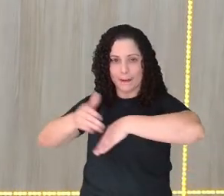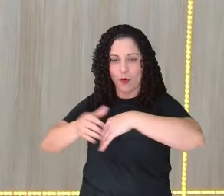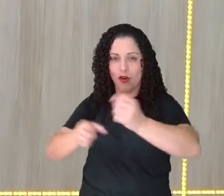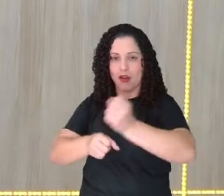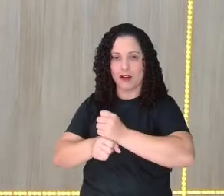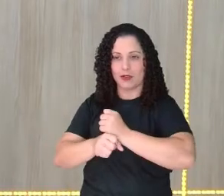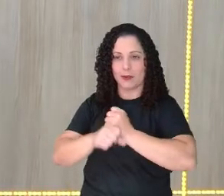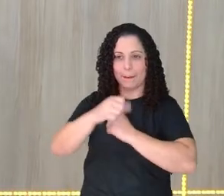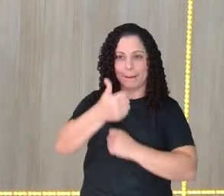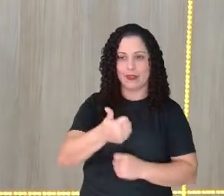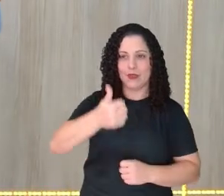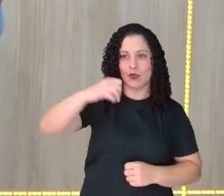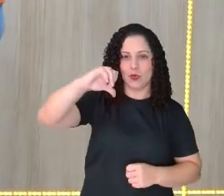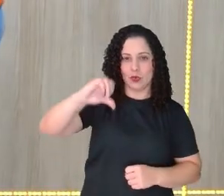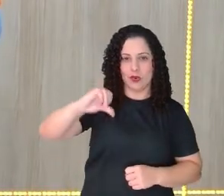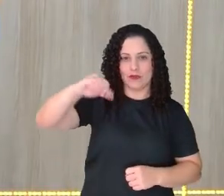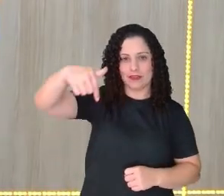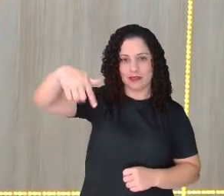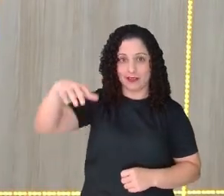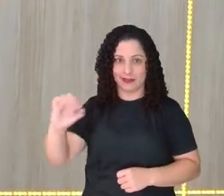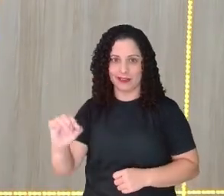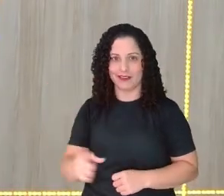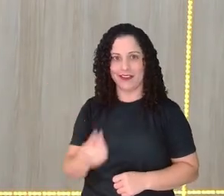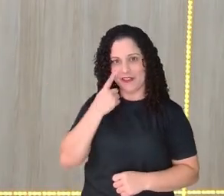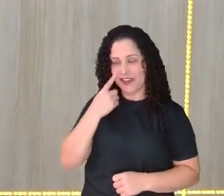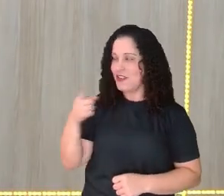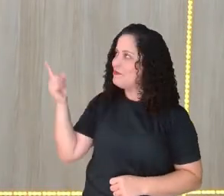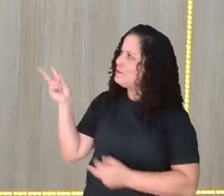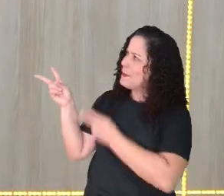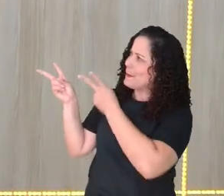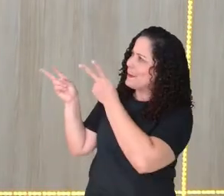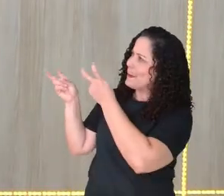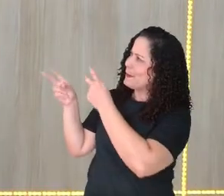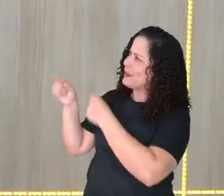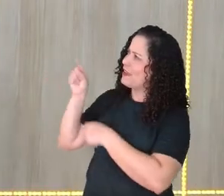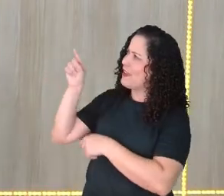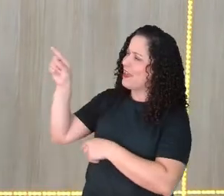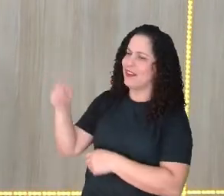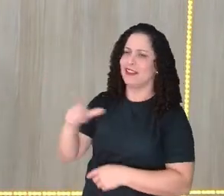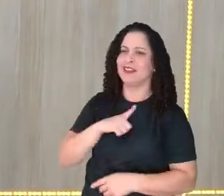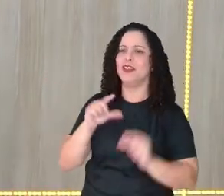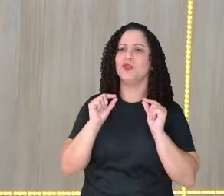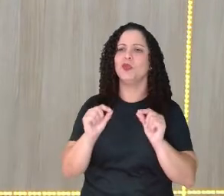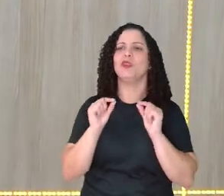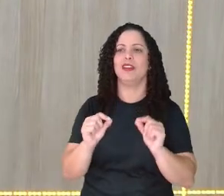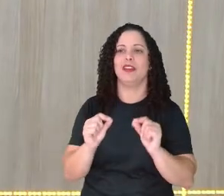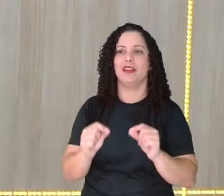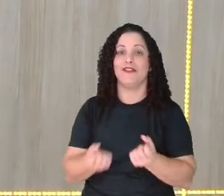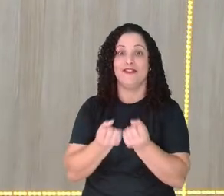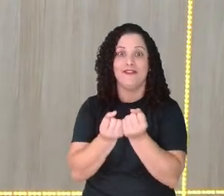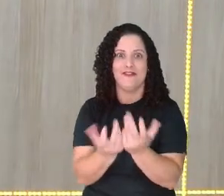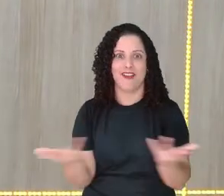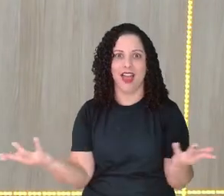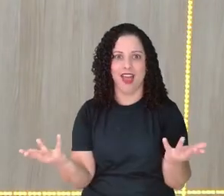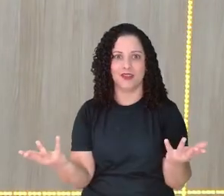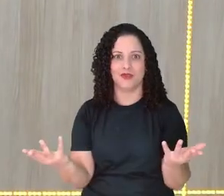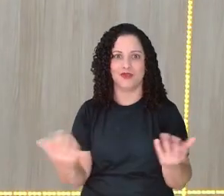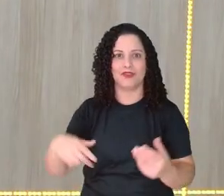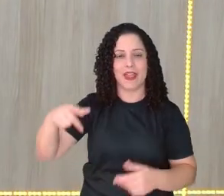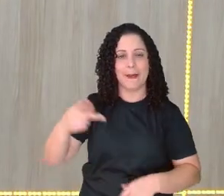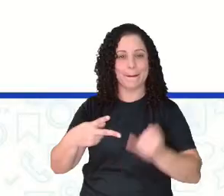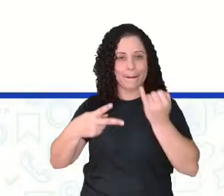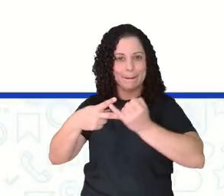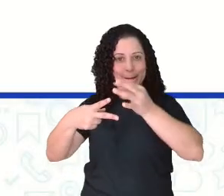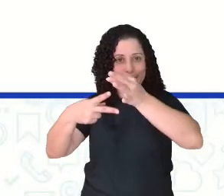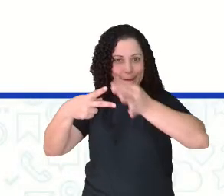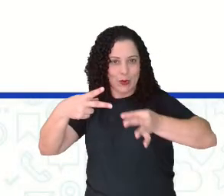1970. Pode notar que essa bola de futebol aí, ela é composta por polígonos. A gente tem aqui, ó, que essa bola